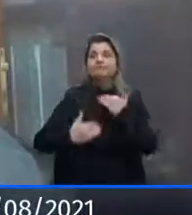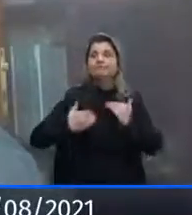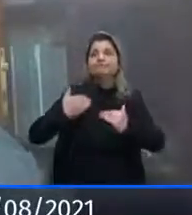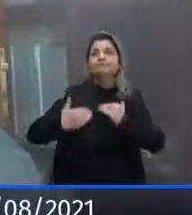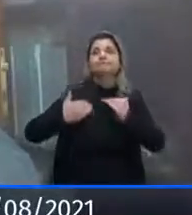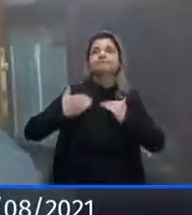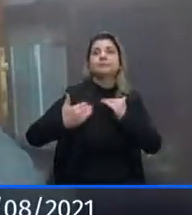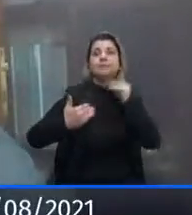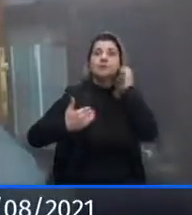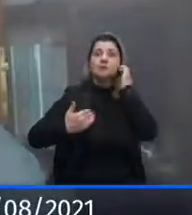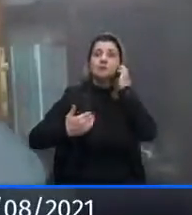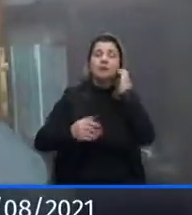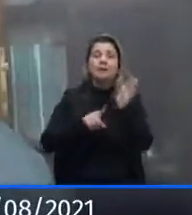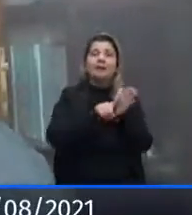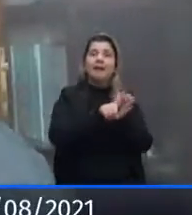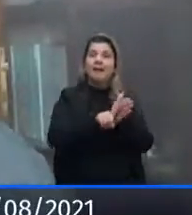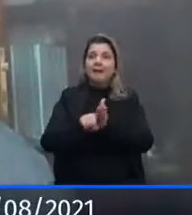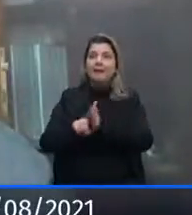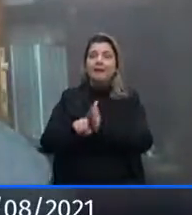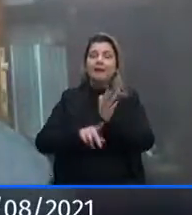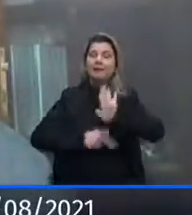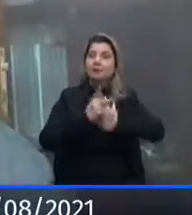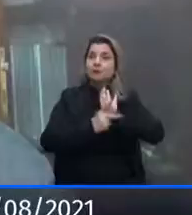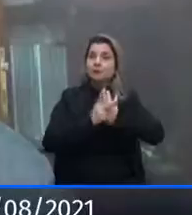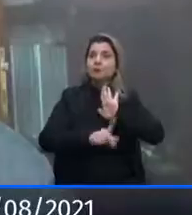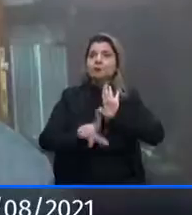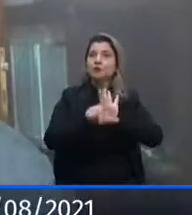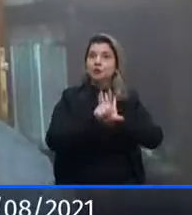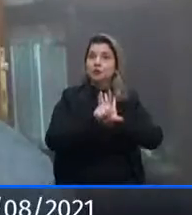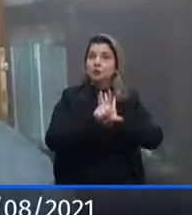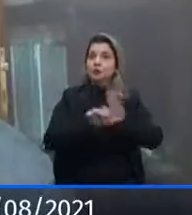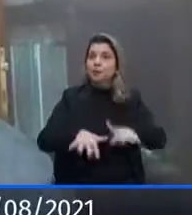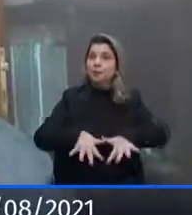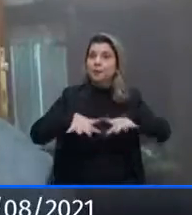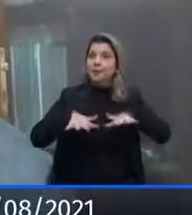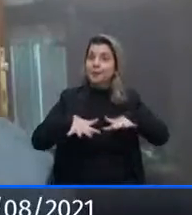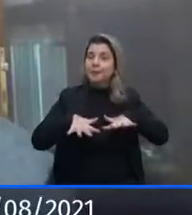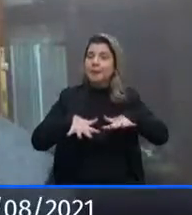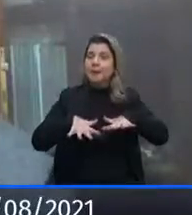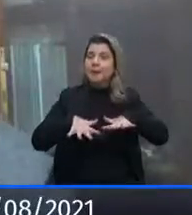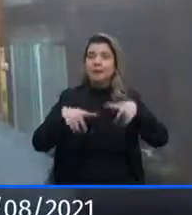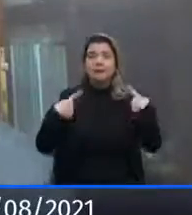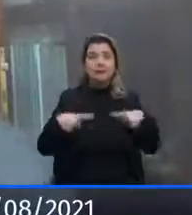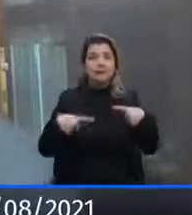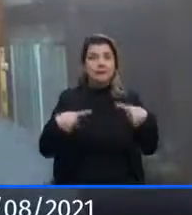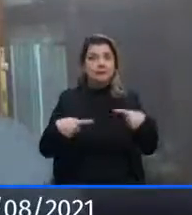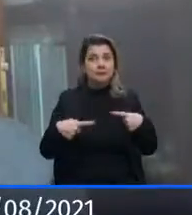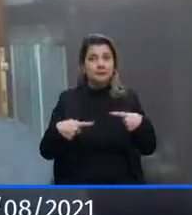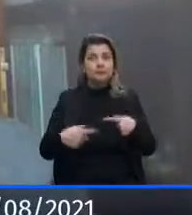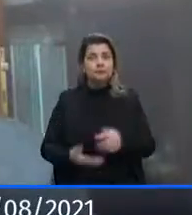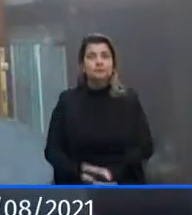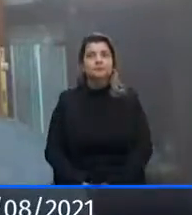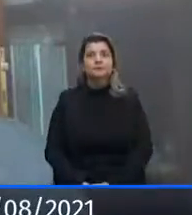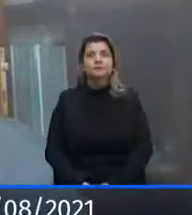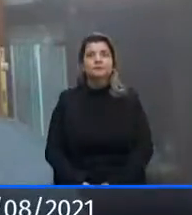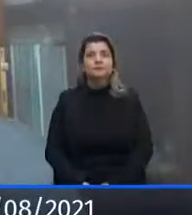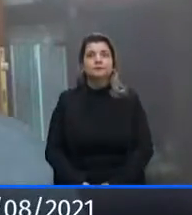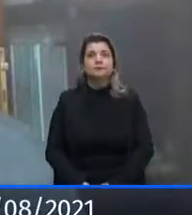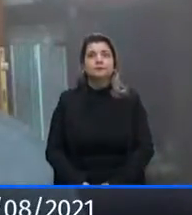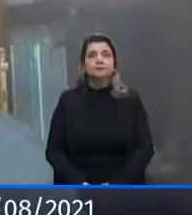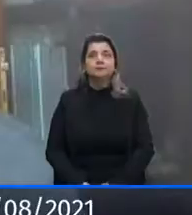prosseguimento da análise deste projeto de lei pelo plenário desta Casa Legislativa. Por